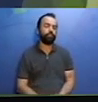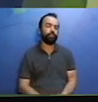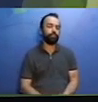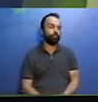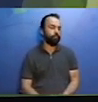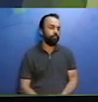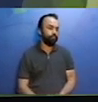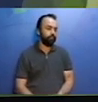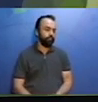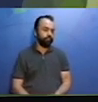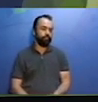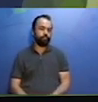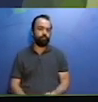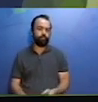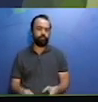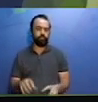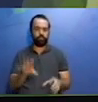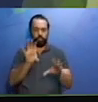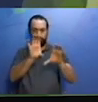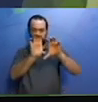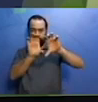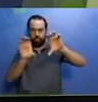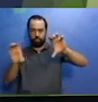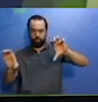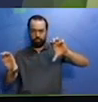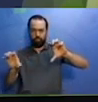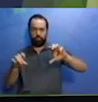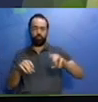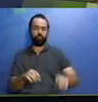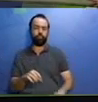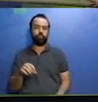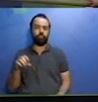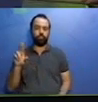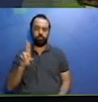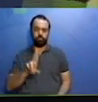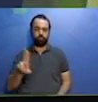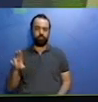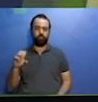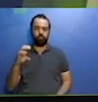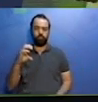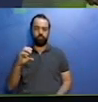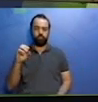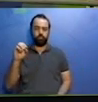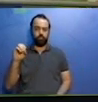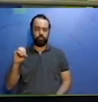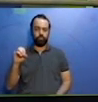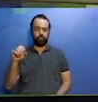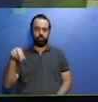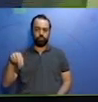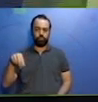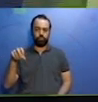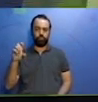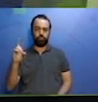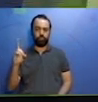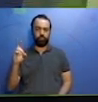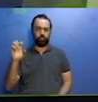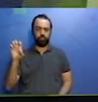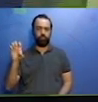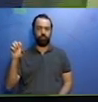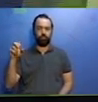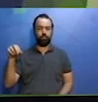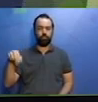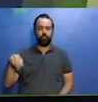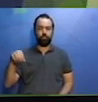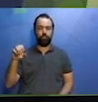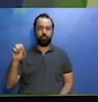finalidade. O condensador, que é um equipamento de vidro, esse é o condensador. Ele é um equipamento de vidro que